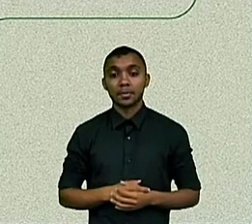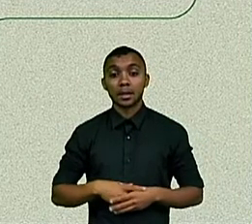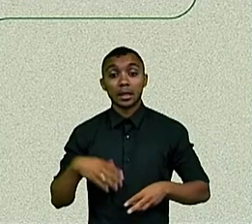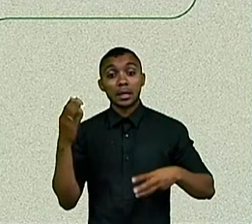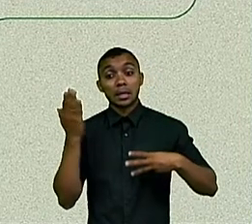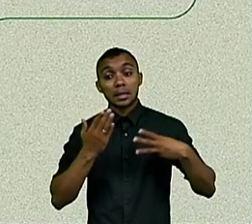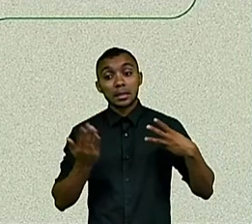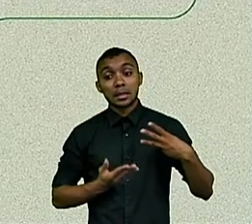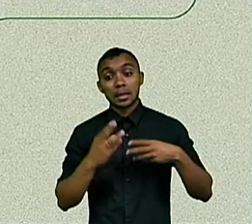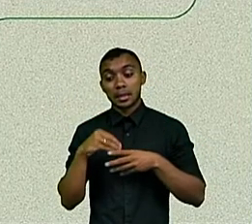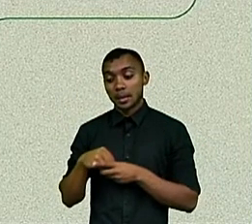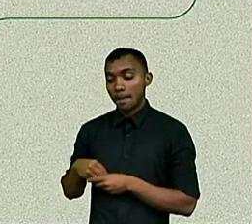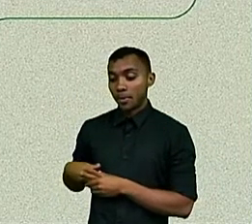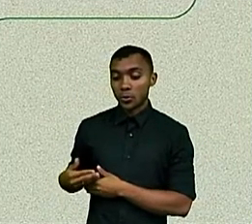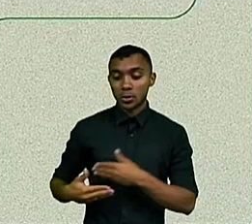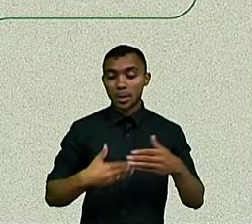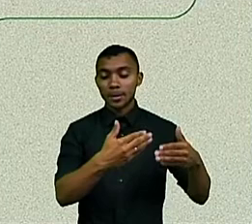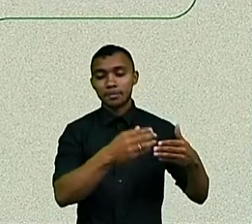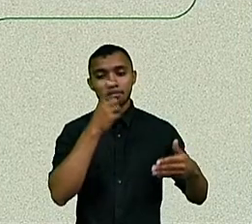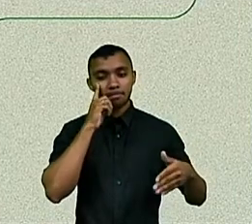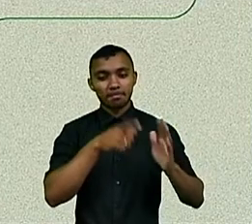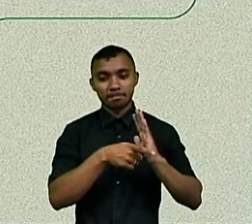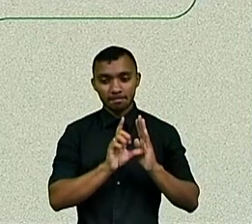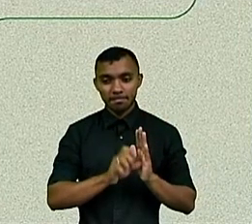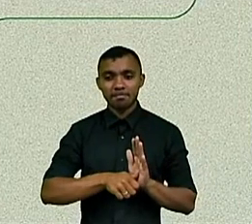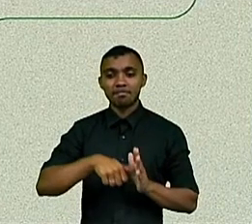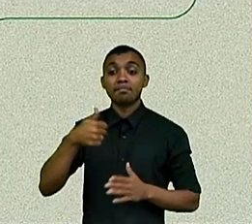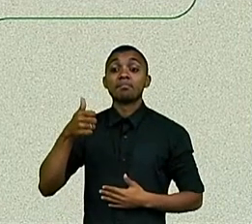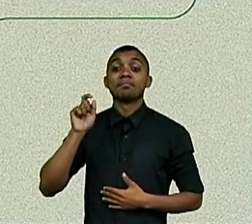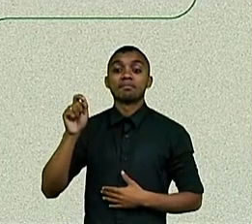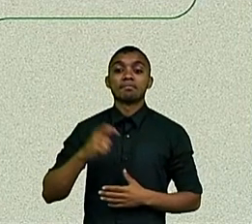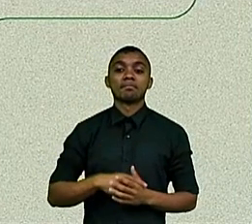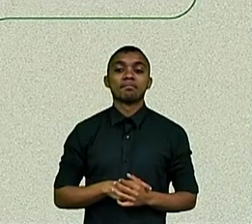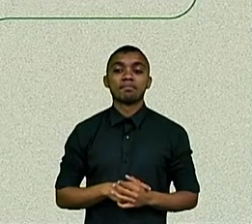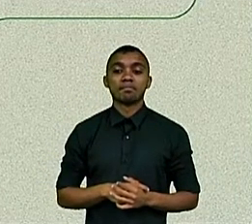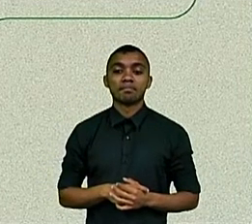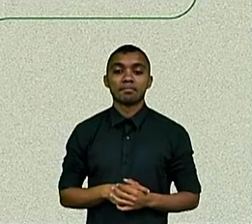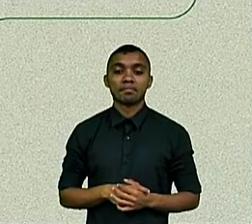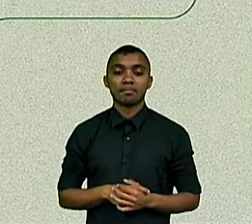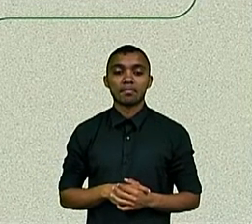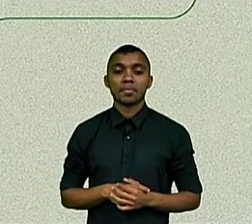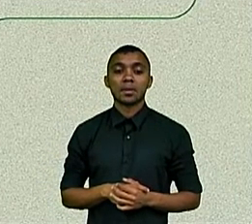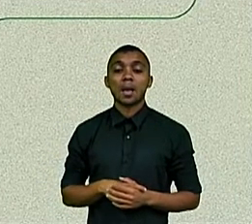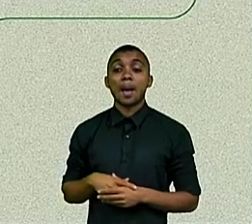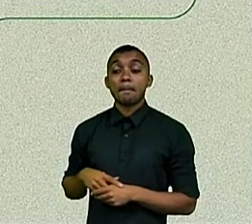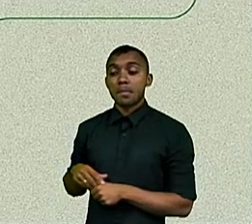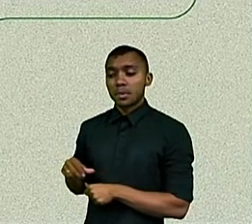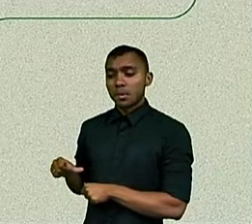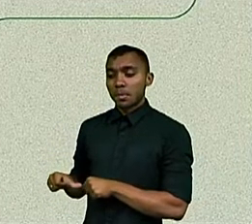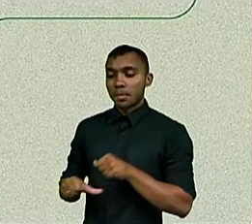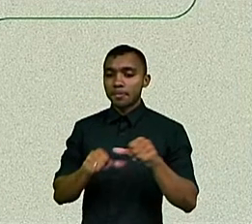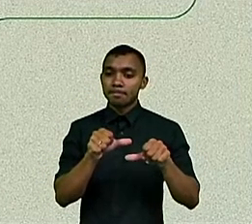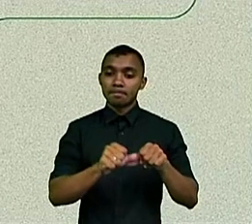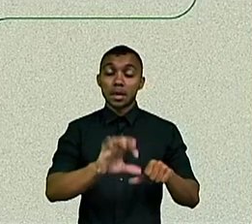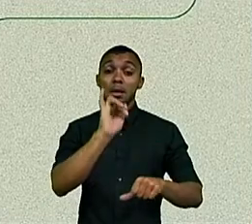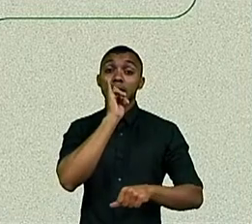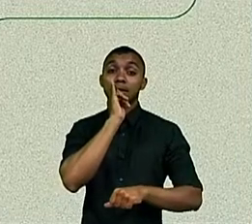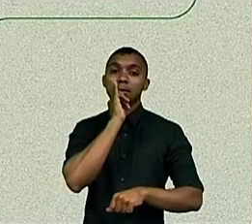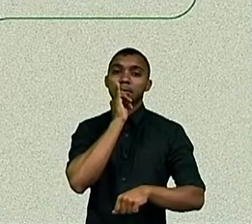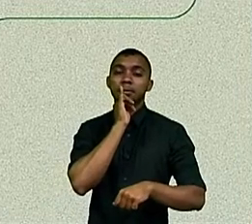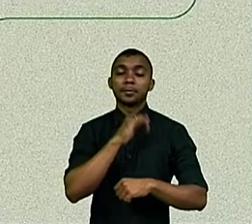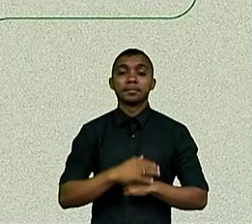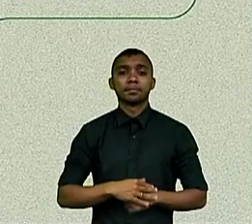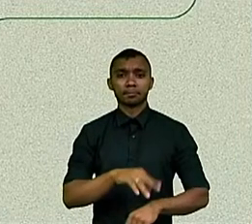do processo de industrialização primeiro Óbvio mudança no processo produtivo pessoa imagina em vocês